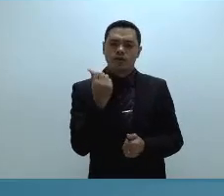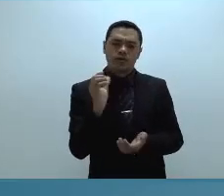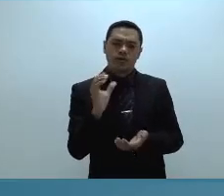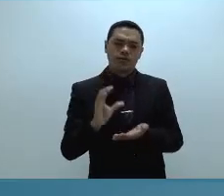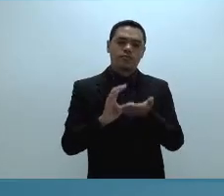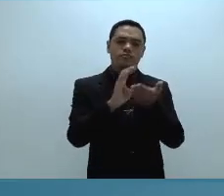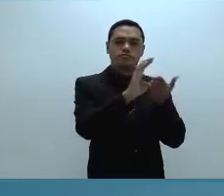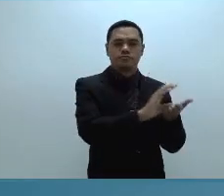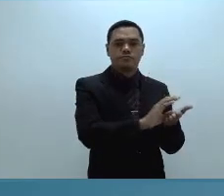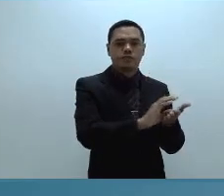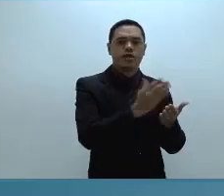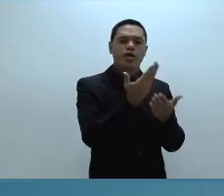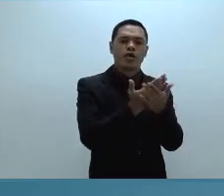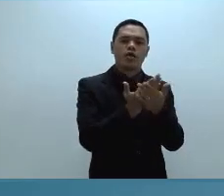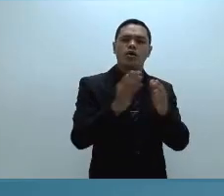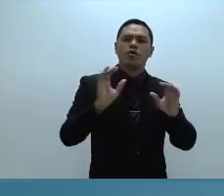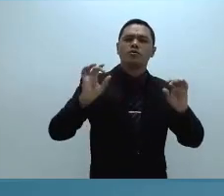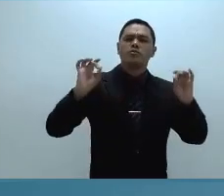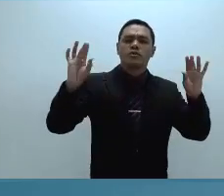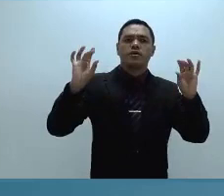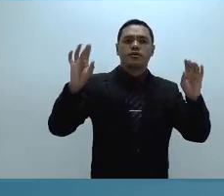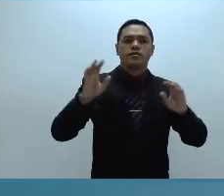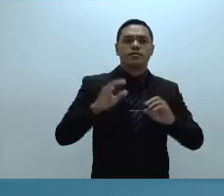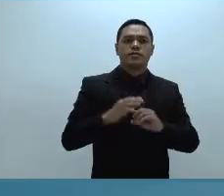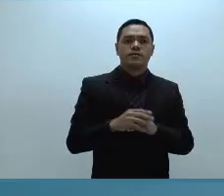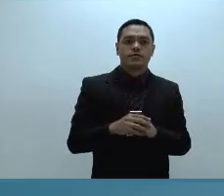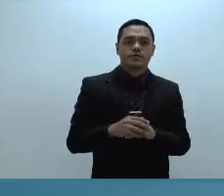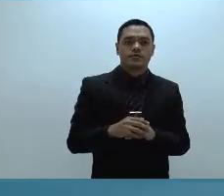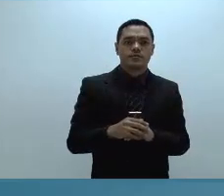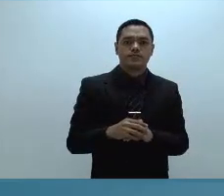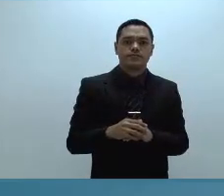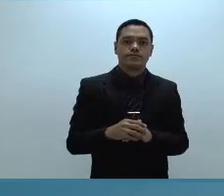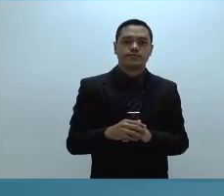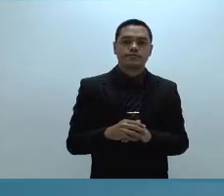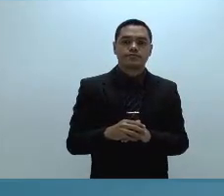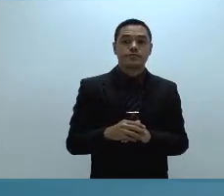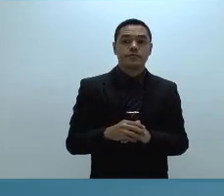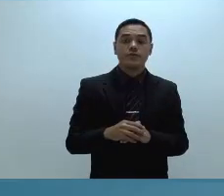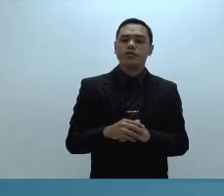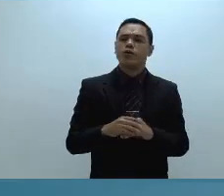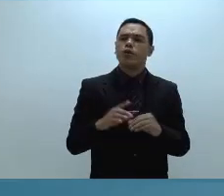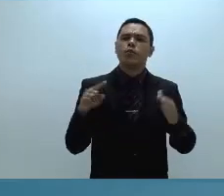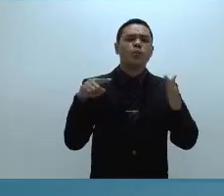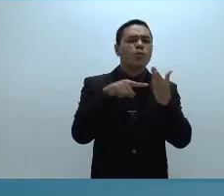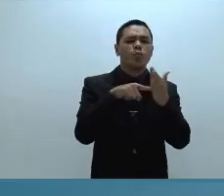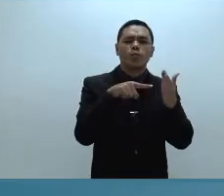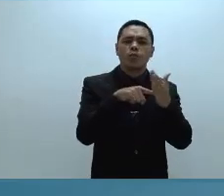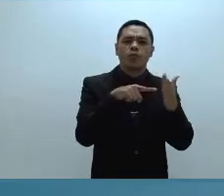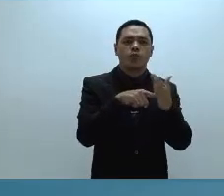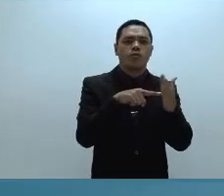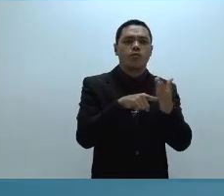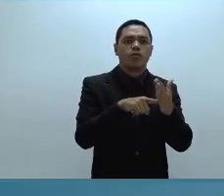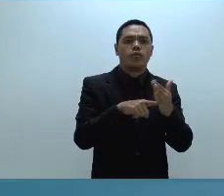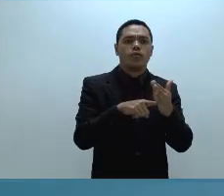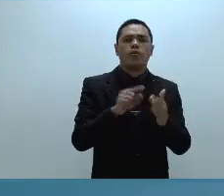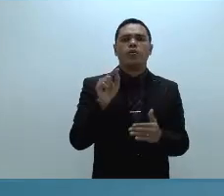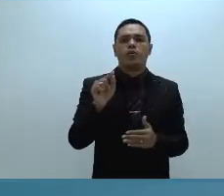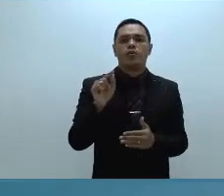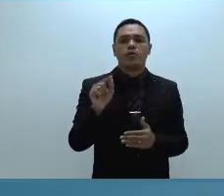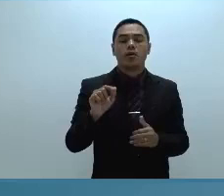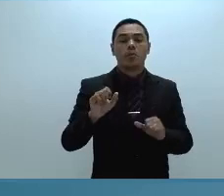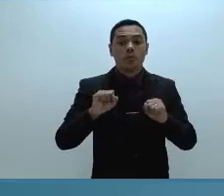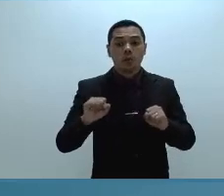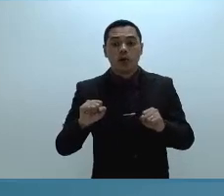especial. A cerne da questão, excelências, é esse ponto aí, né? Se deve ou não se